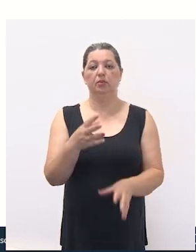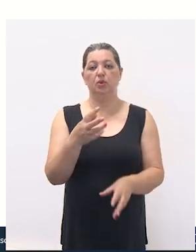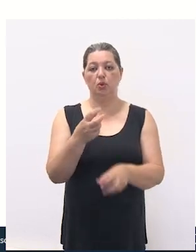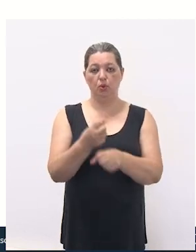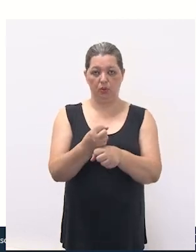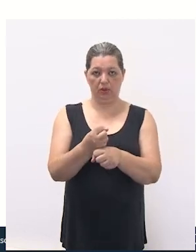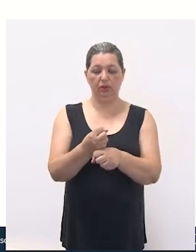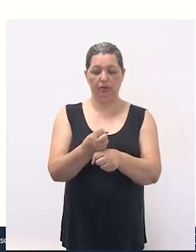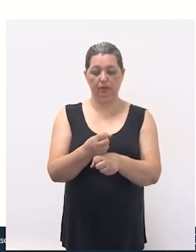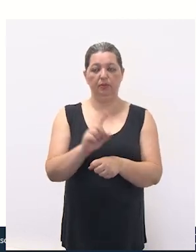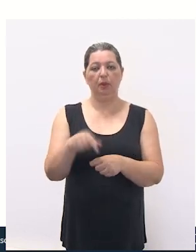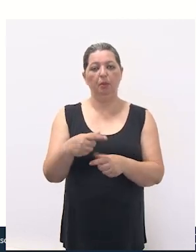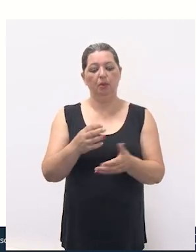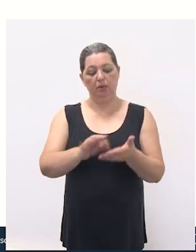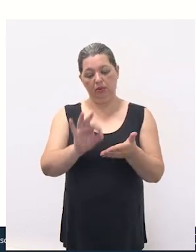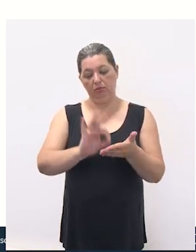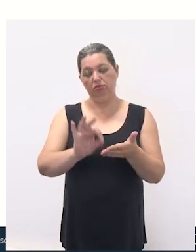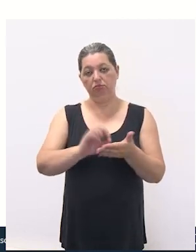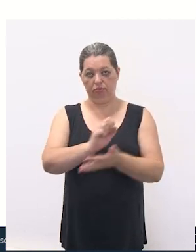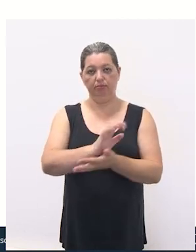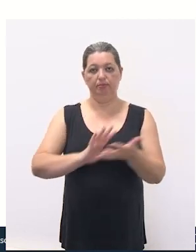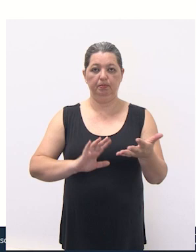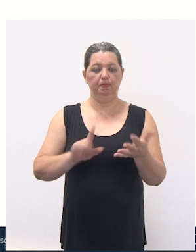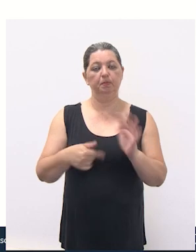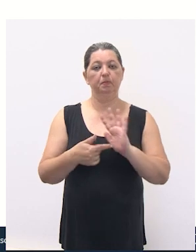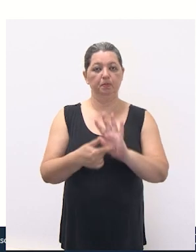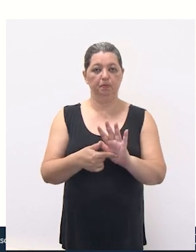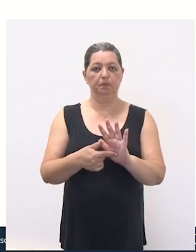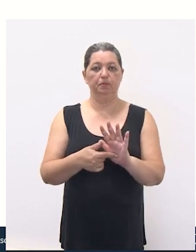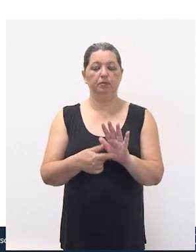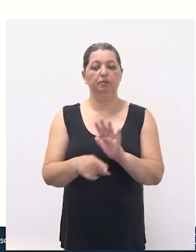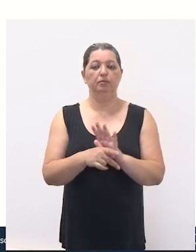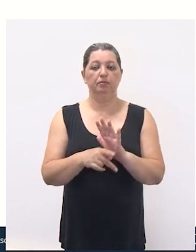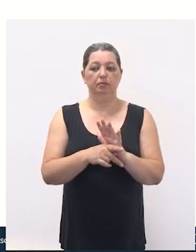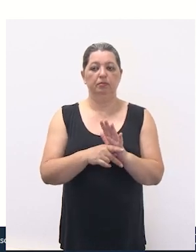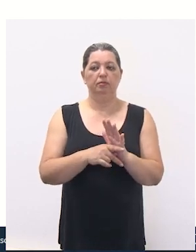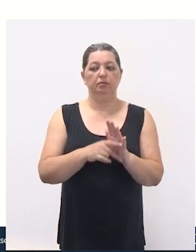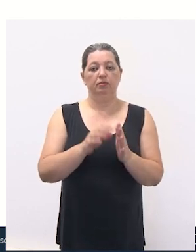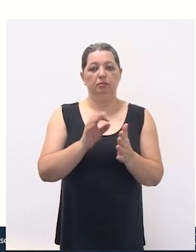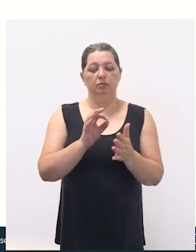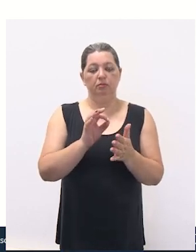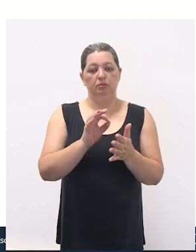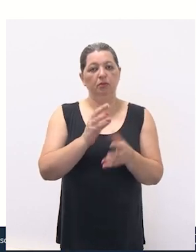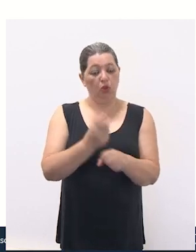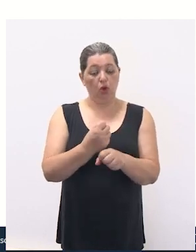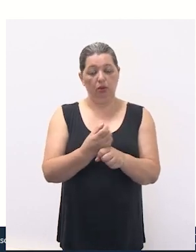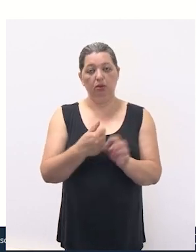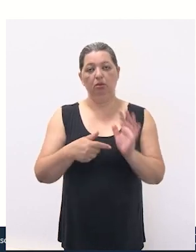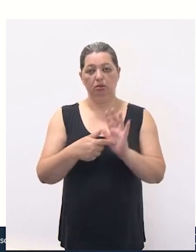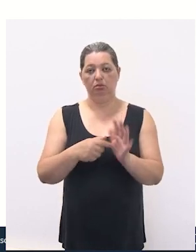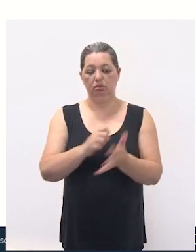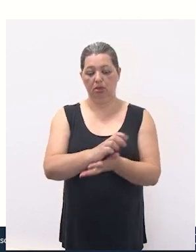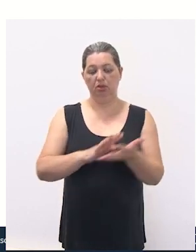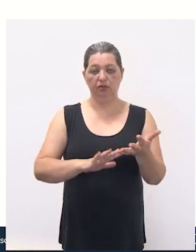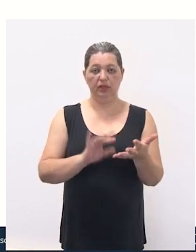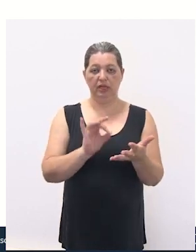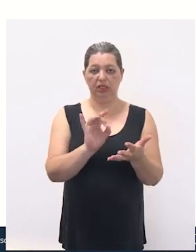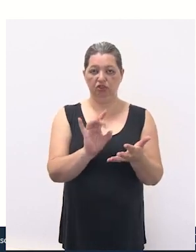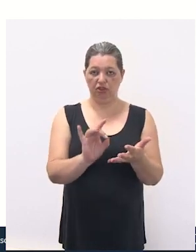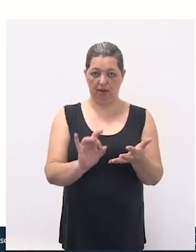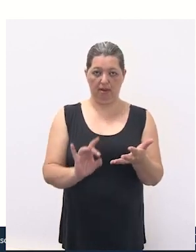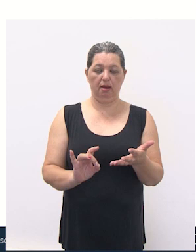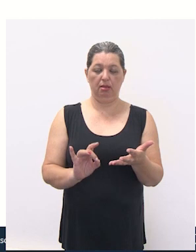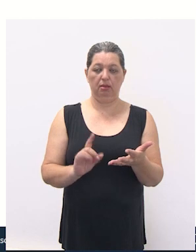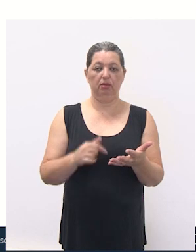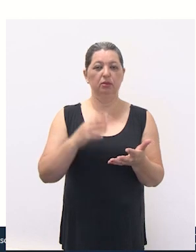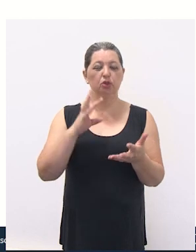vai corrigindo as atividades, as notas vão aparecendo aqui automaticamente. Inclusive por atividade, né? A gente vê todos